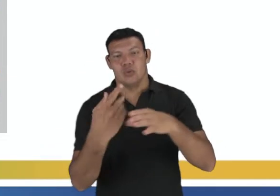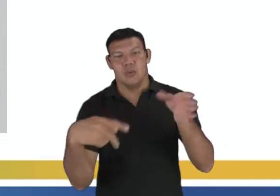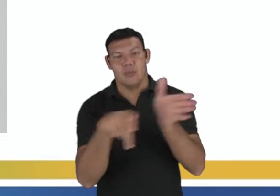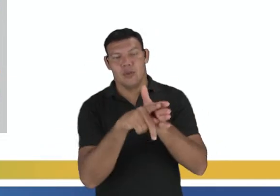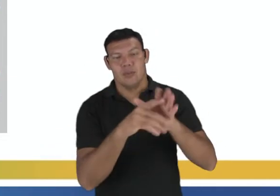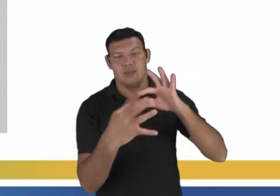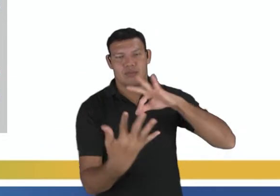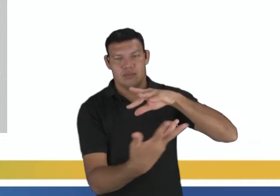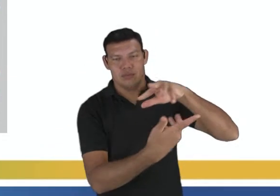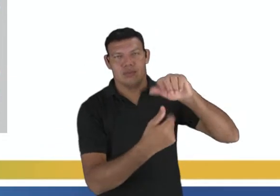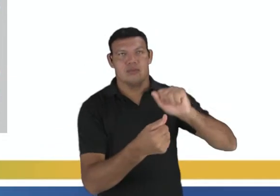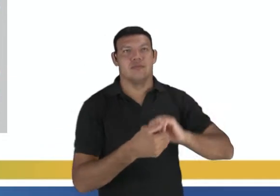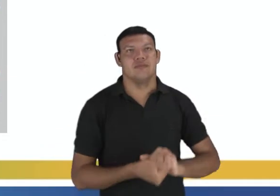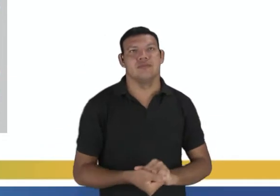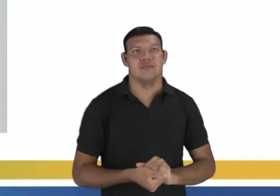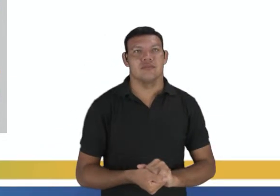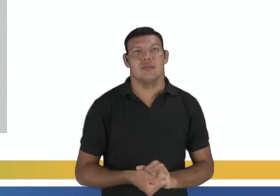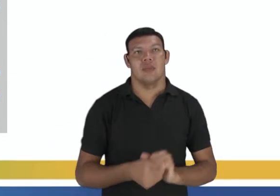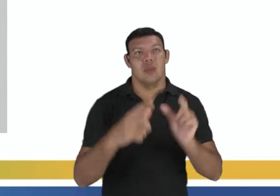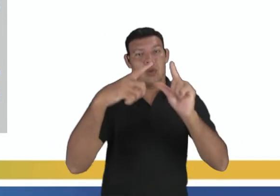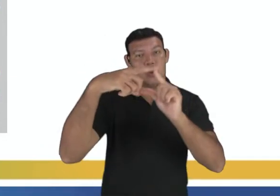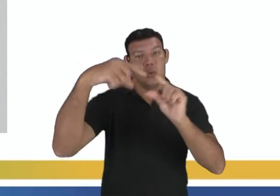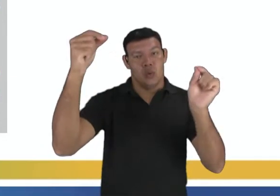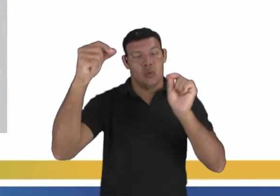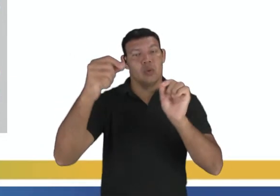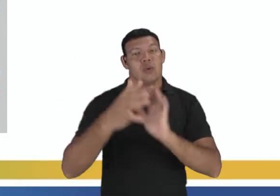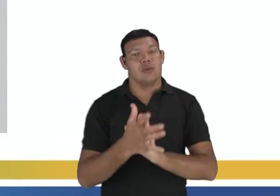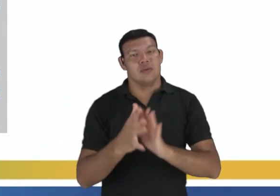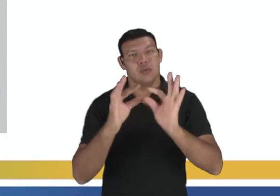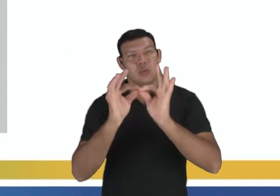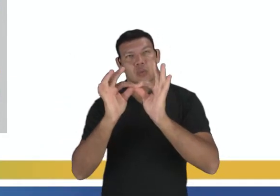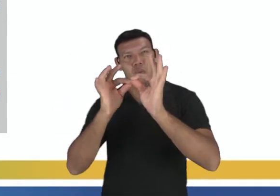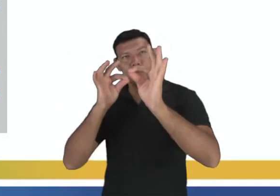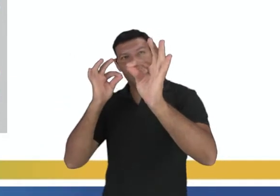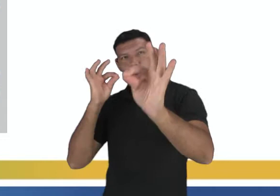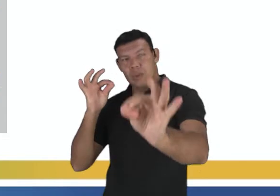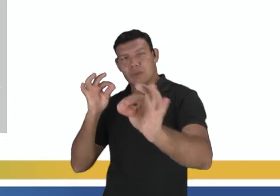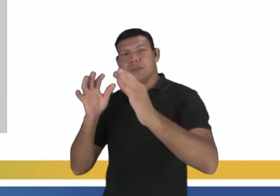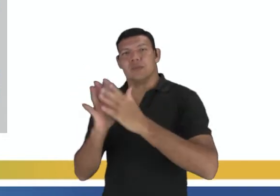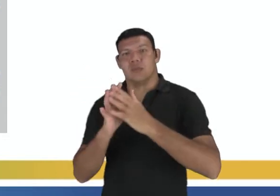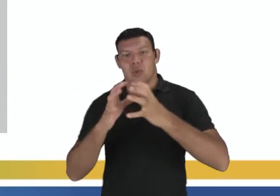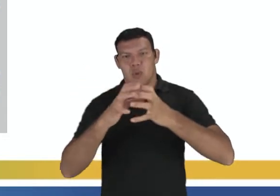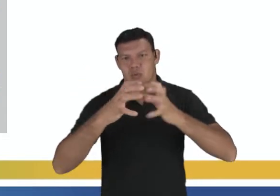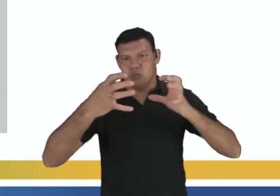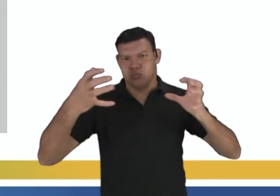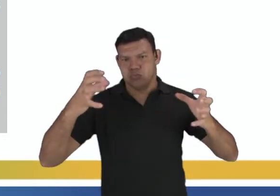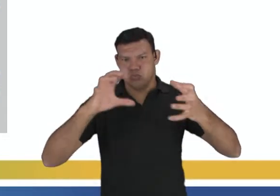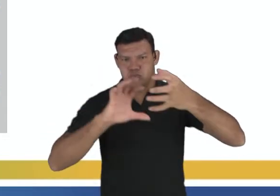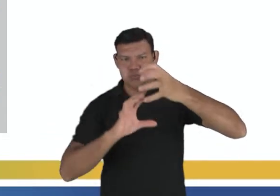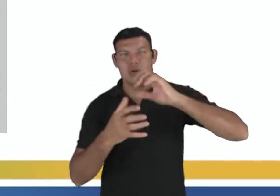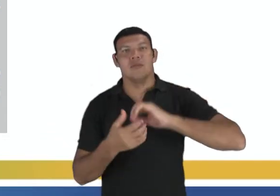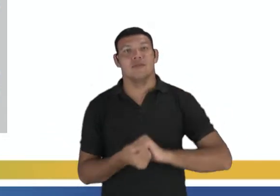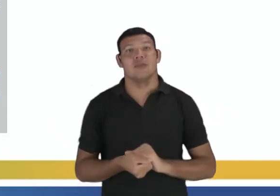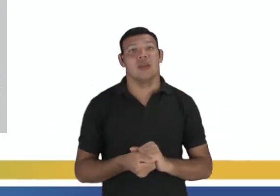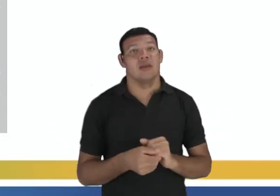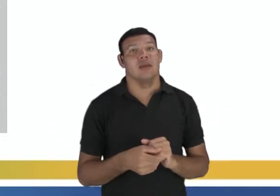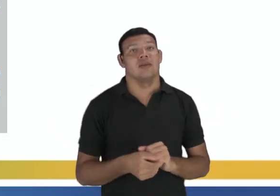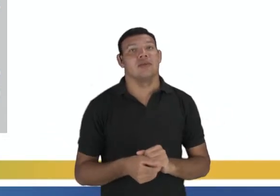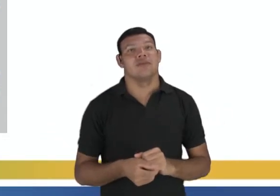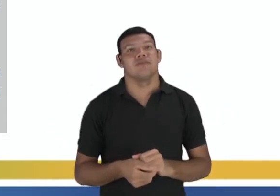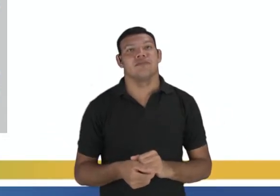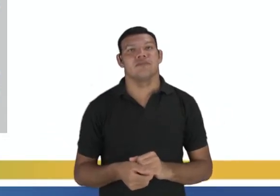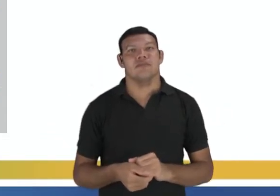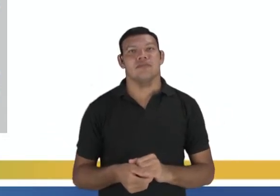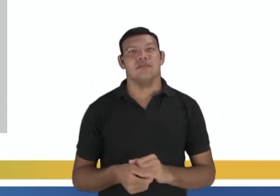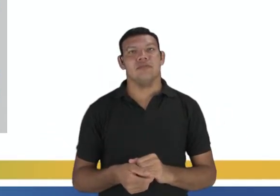Lua, dimensões e distância. Tá? A Lua possui uma superfície rochosa irregular e é 80 vezes menor que a